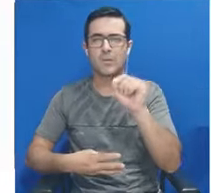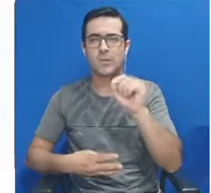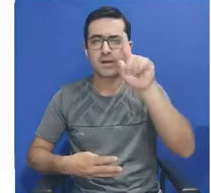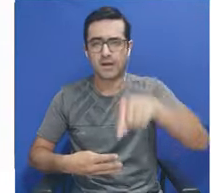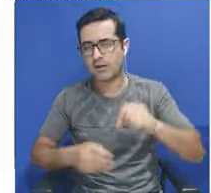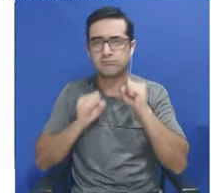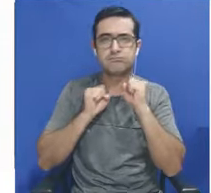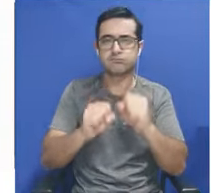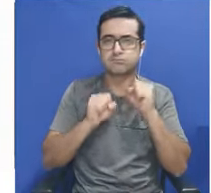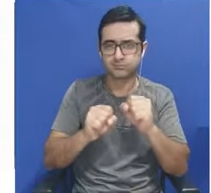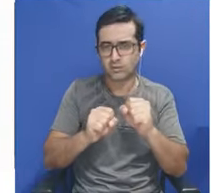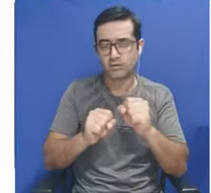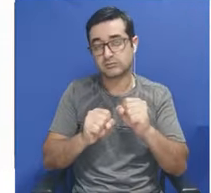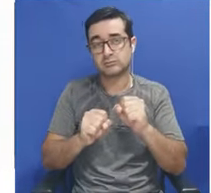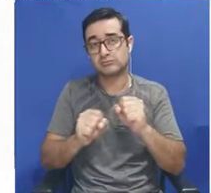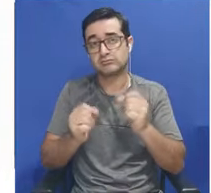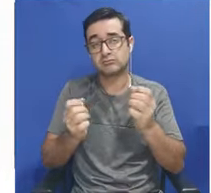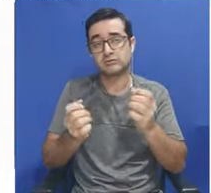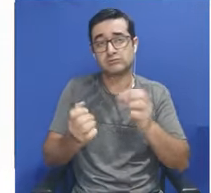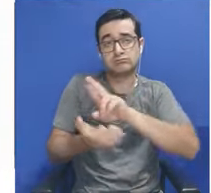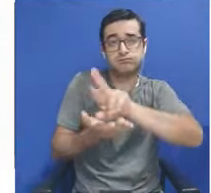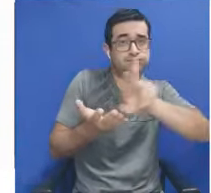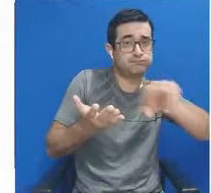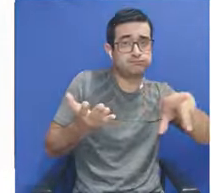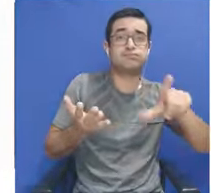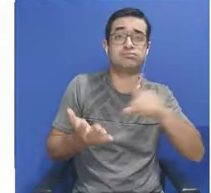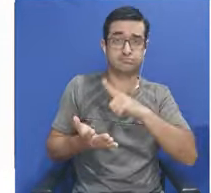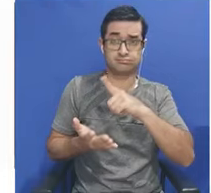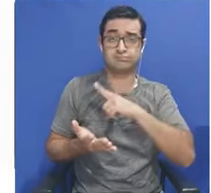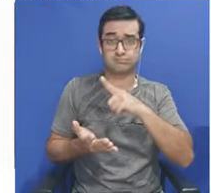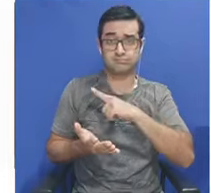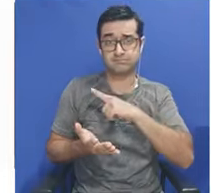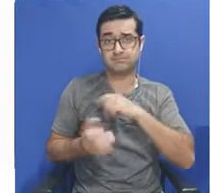um múltiplo desse número. Ó, pode ser